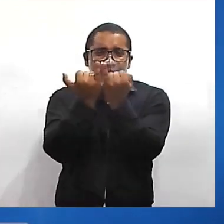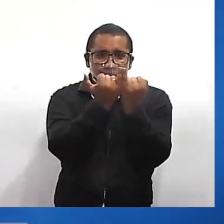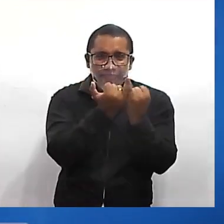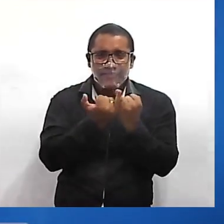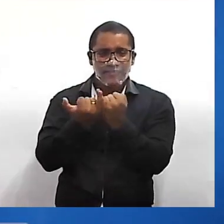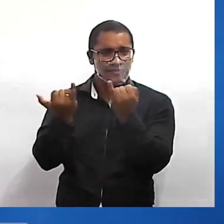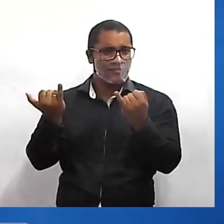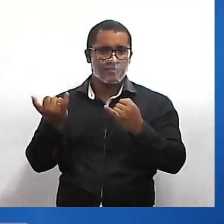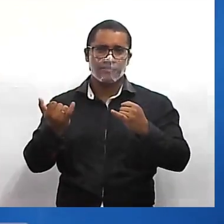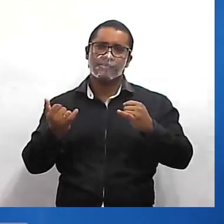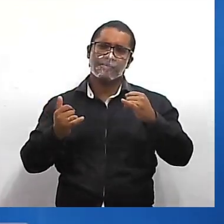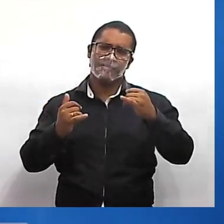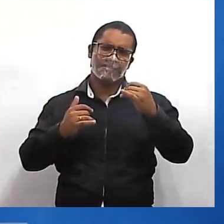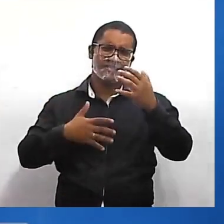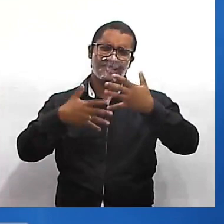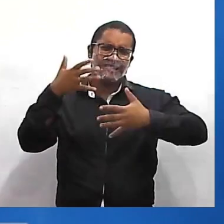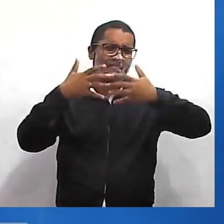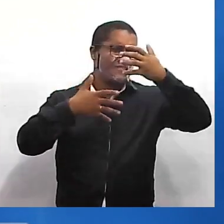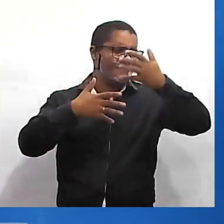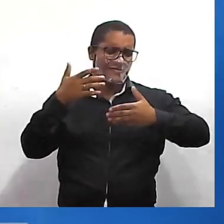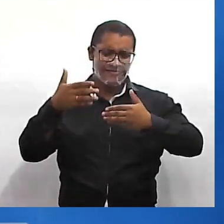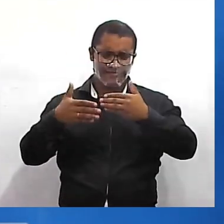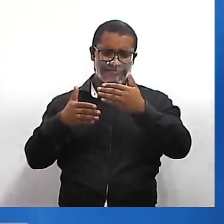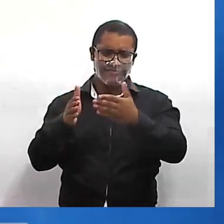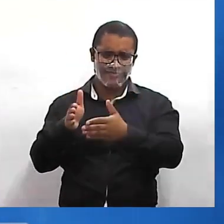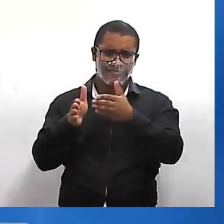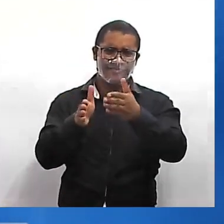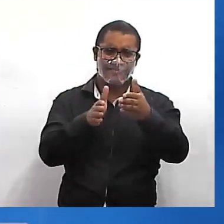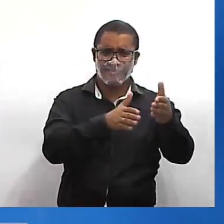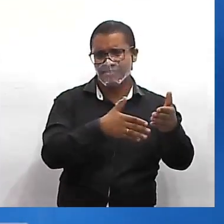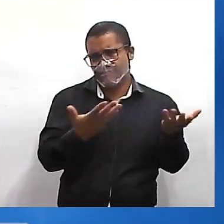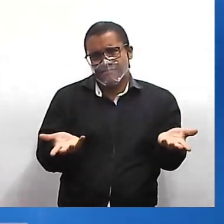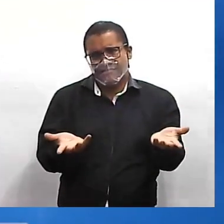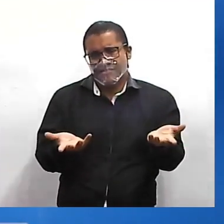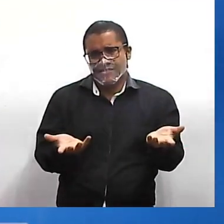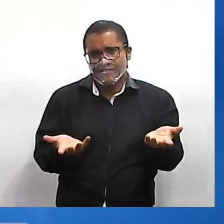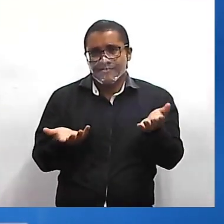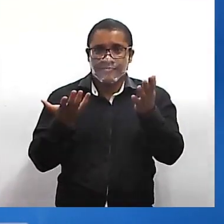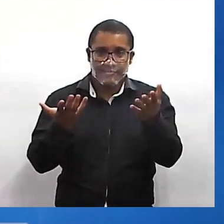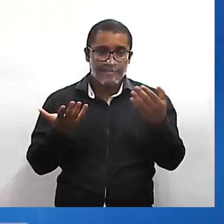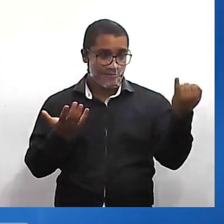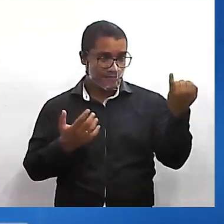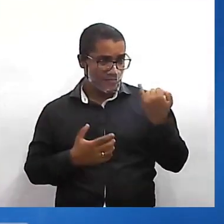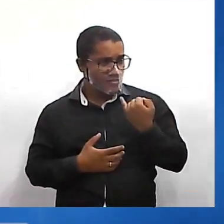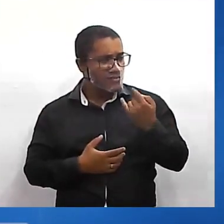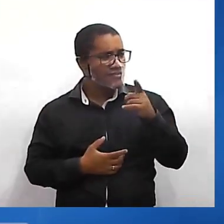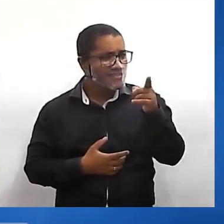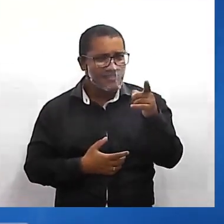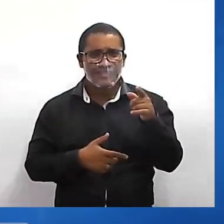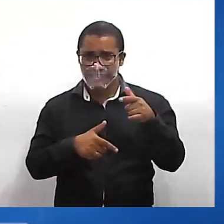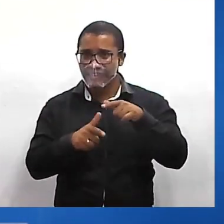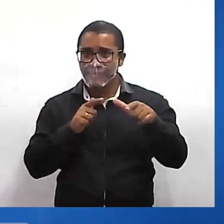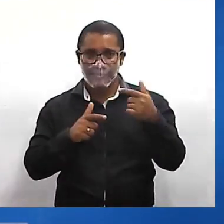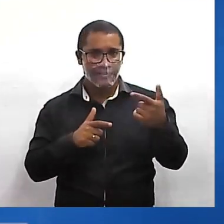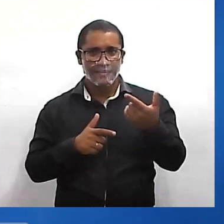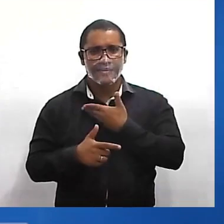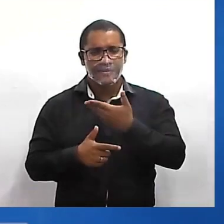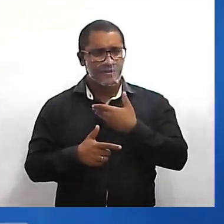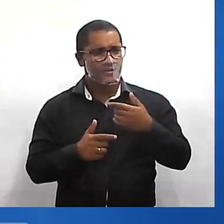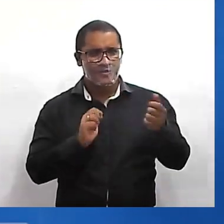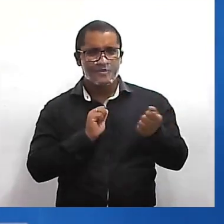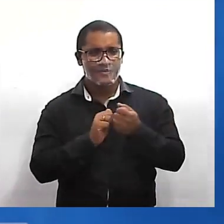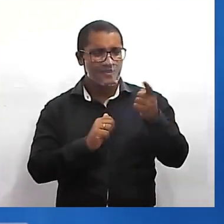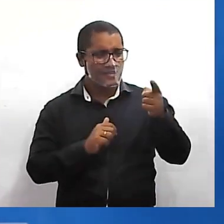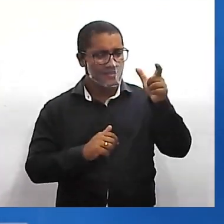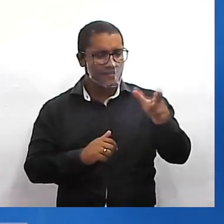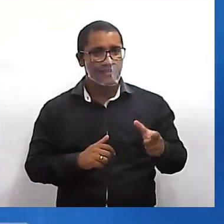acabam atrapalhando todo o processo. Então, quando eu receber a informação de algum colega, será que aquele colega